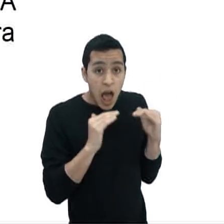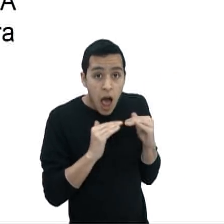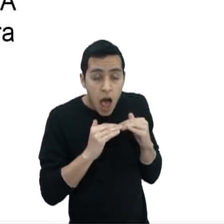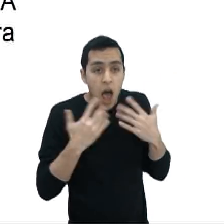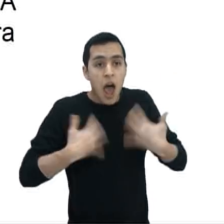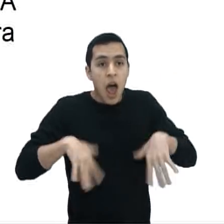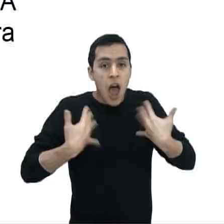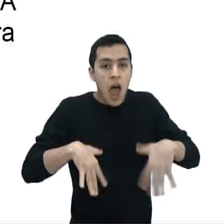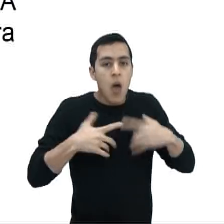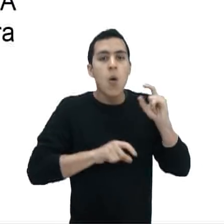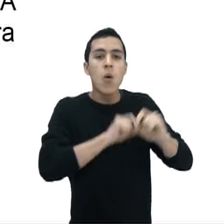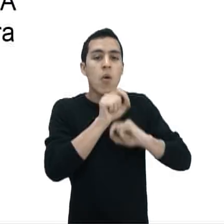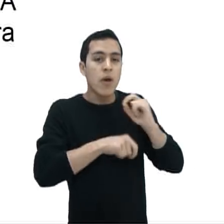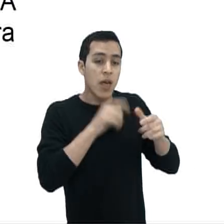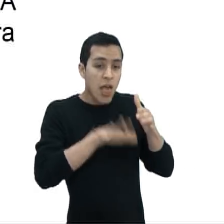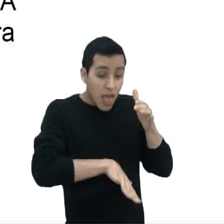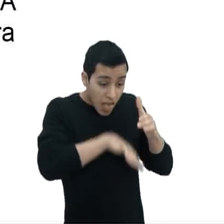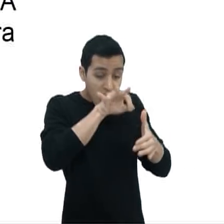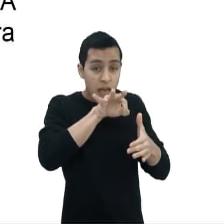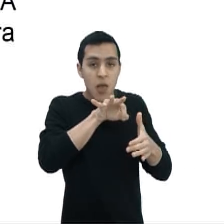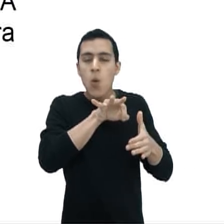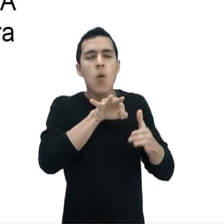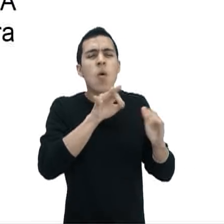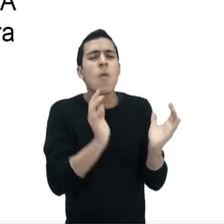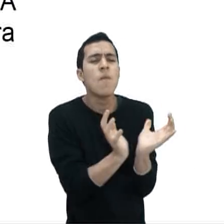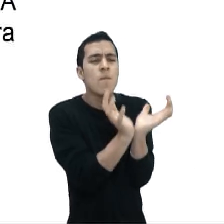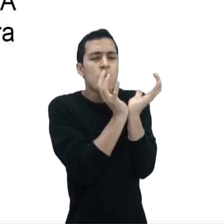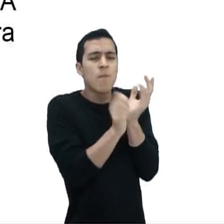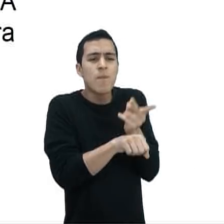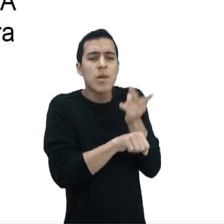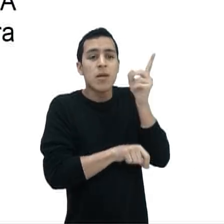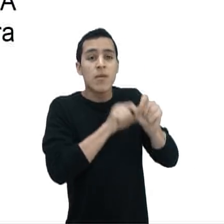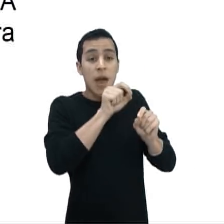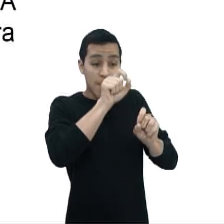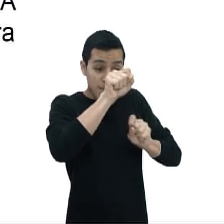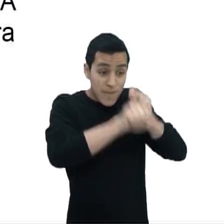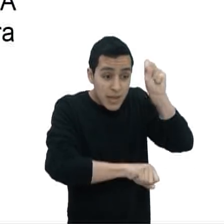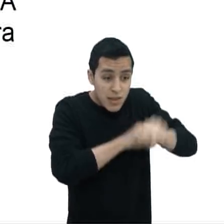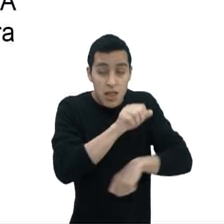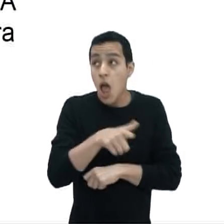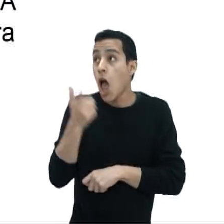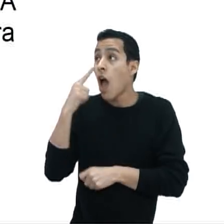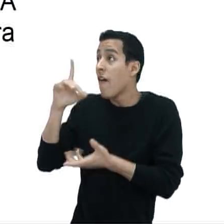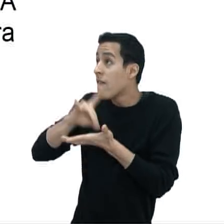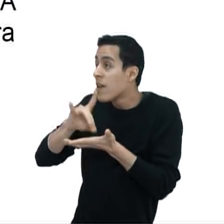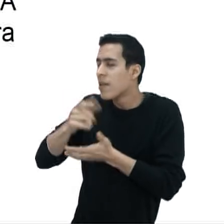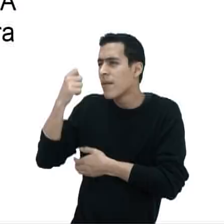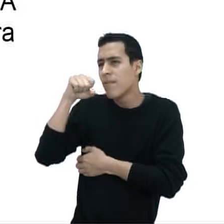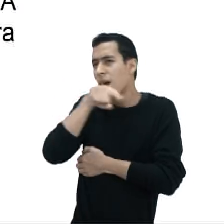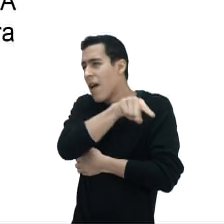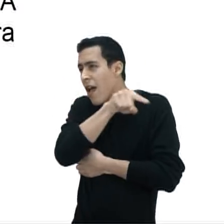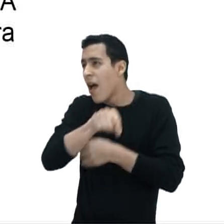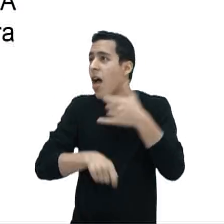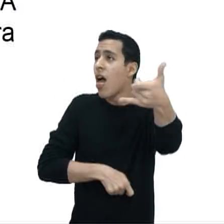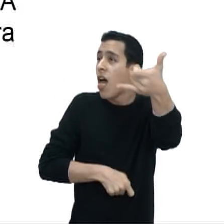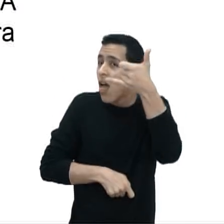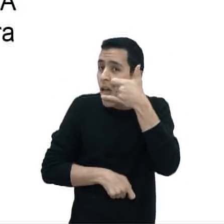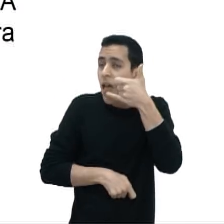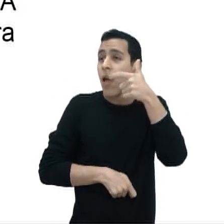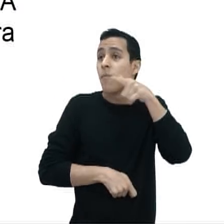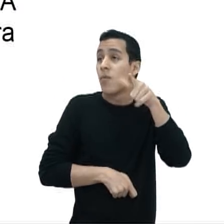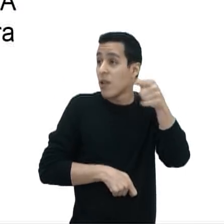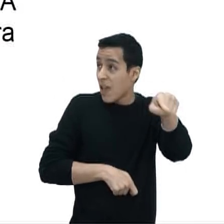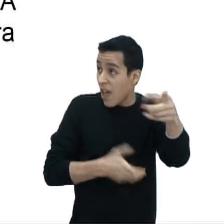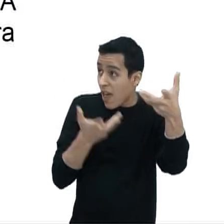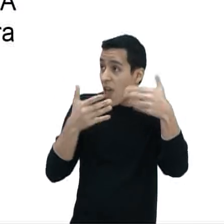dele. Felipe tinha sido sorteado. O prêmio era uma bicicleta. É verdade, mãe. A moça quer